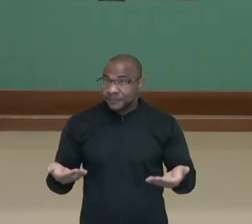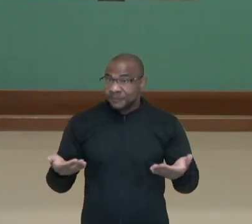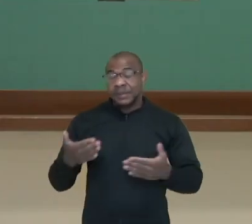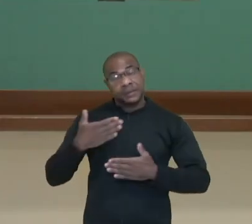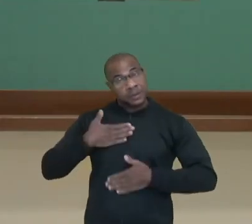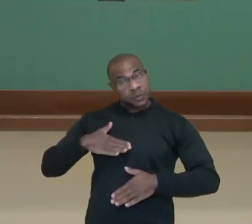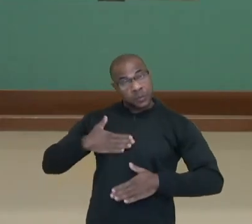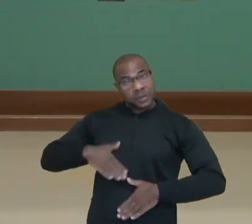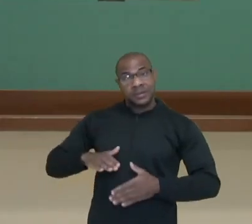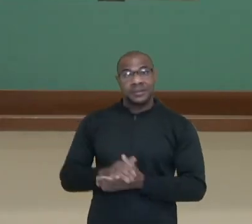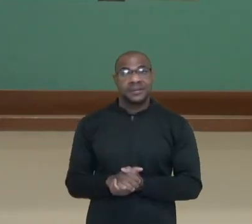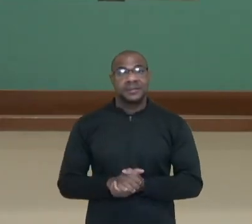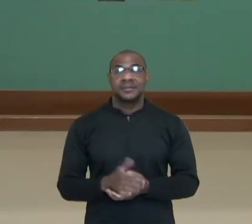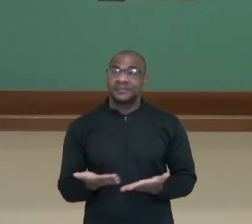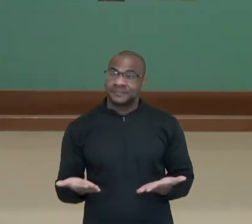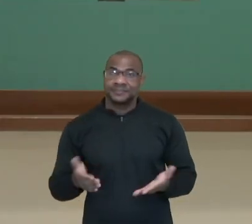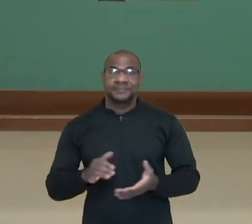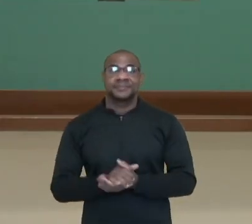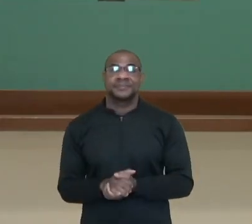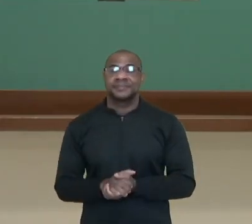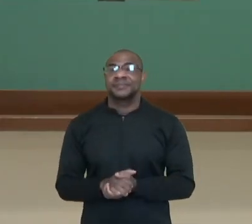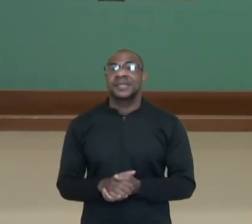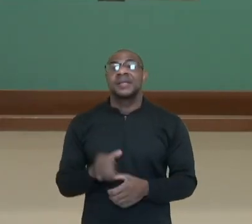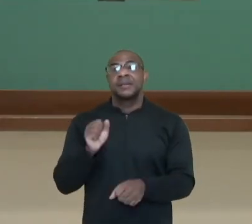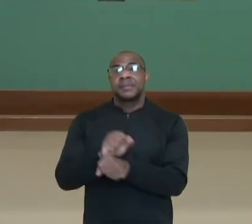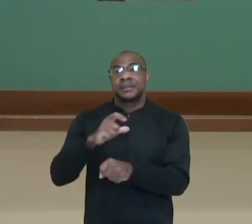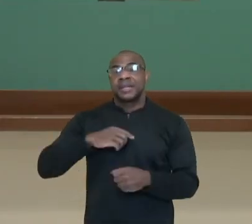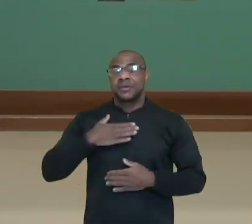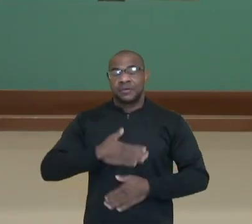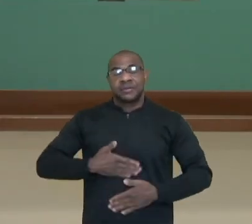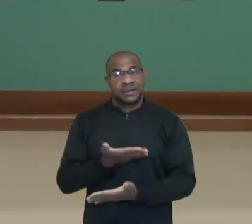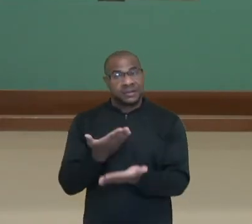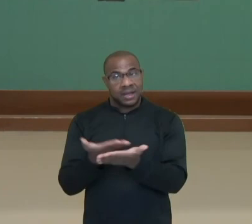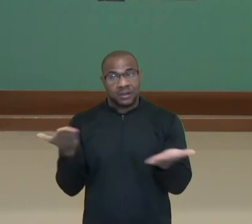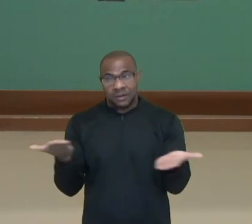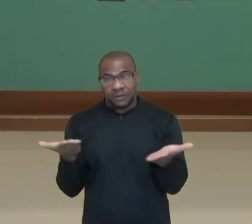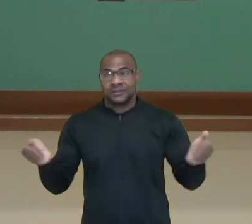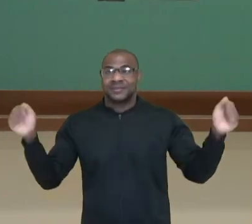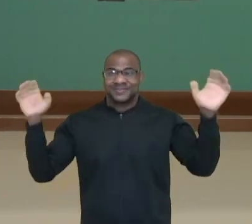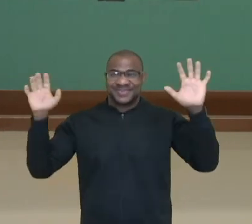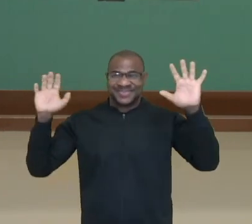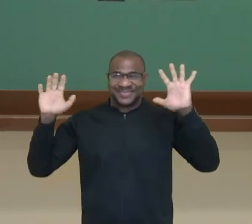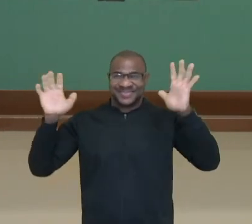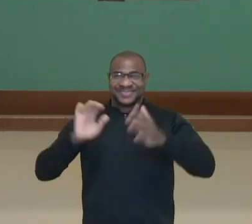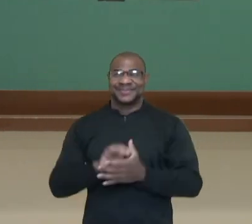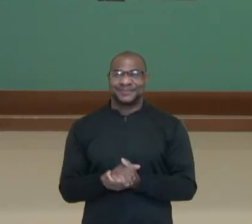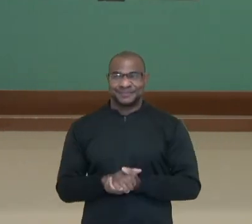Tranquilo? Eu vou ficando por aqui, espero que vocês tenham gostado e até a próxima.